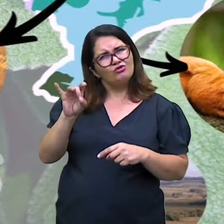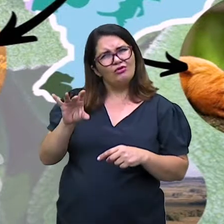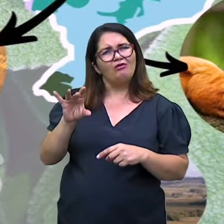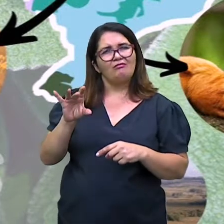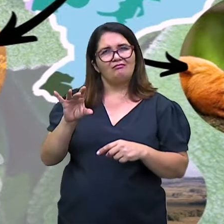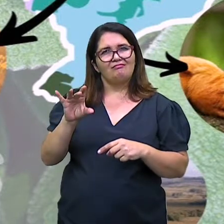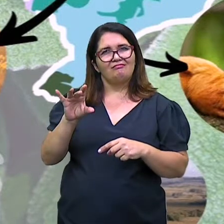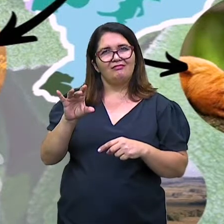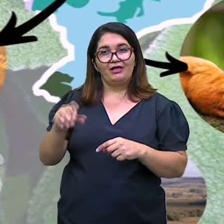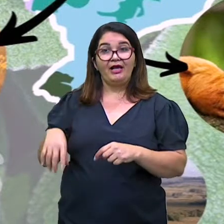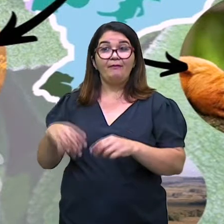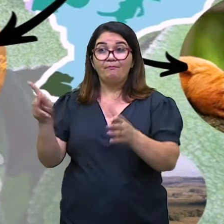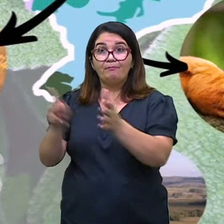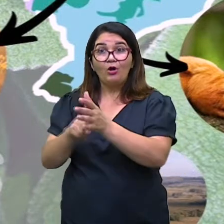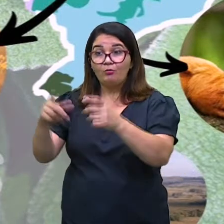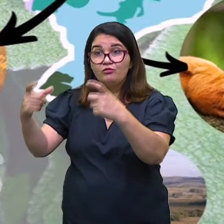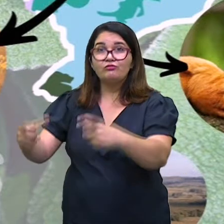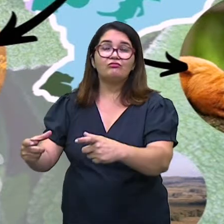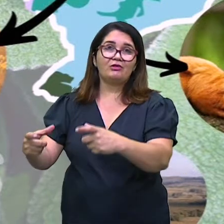ela vai ser chamada de